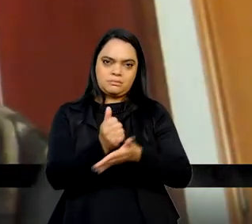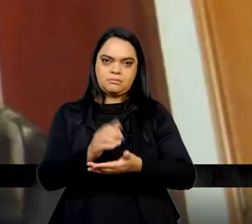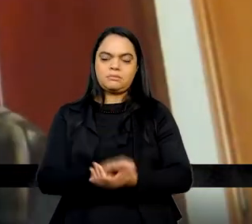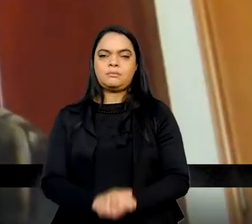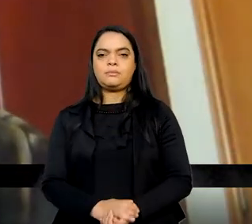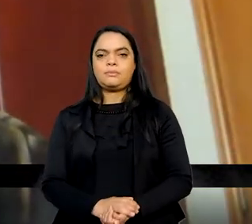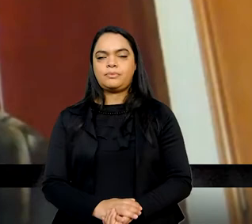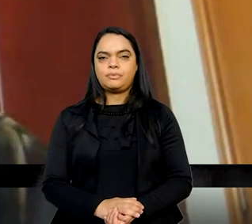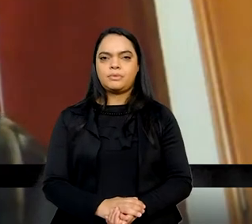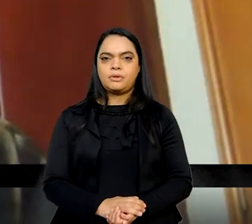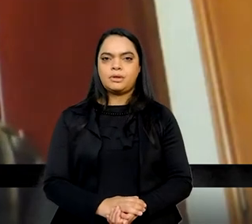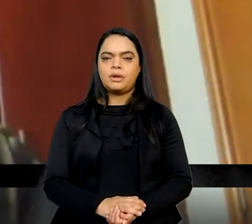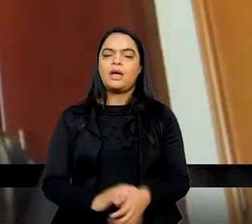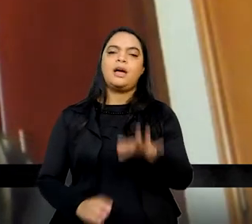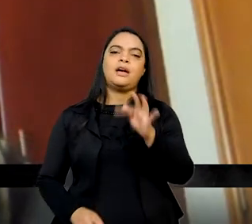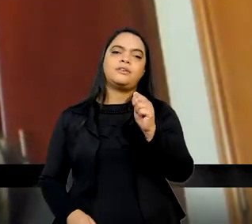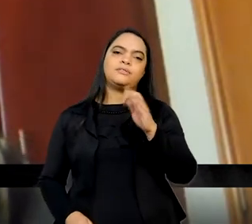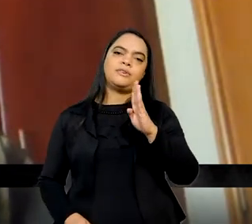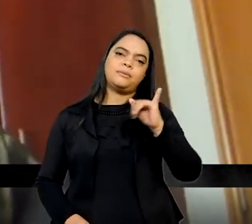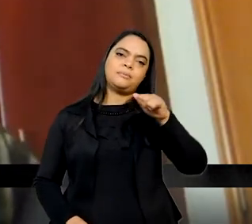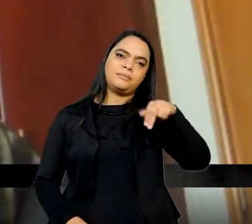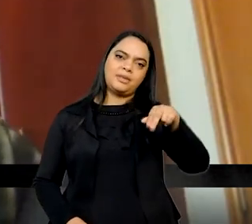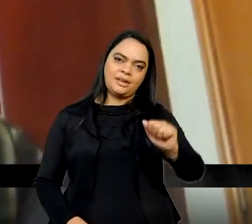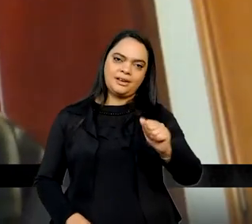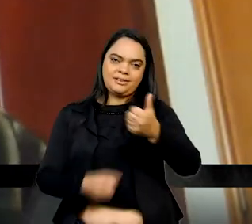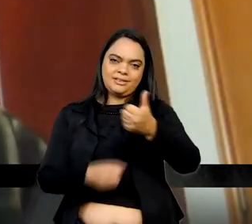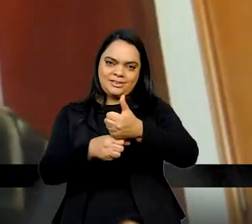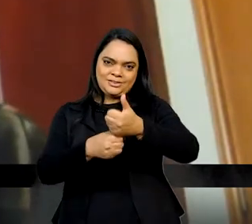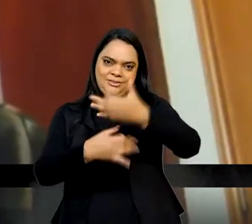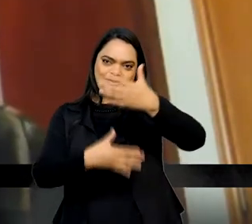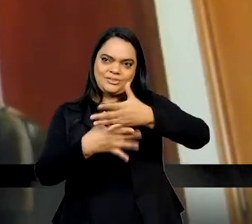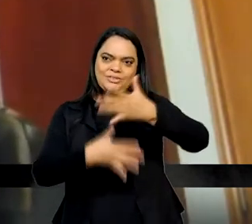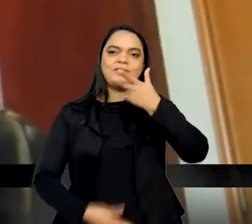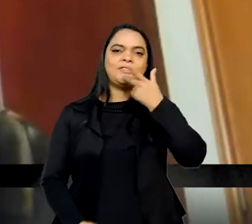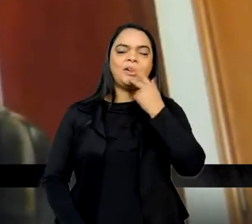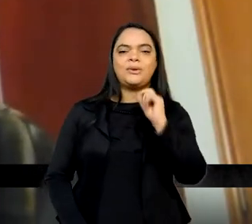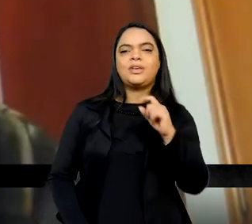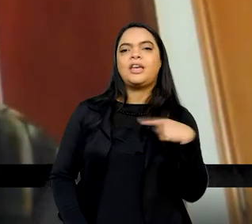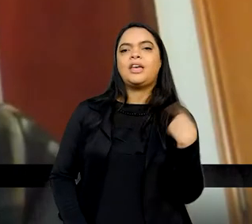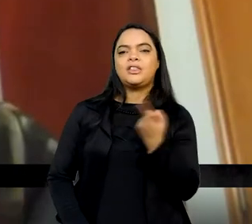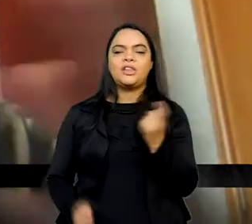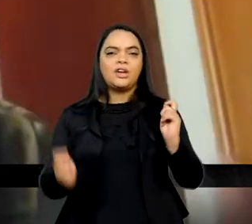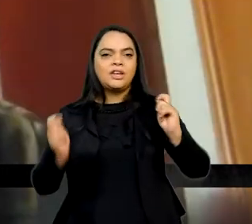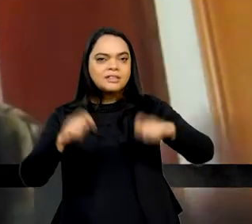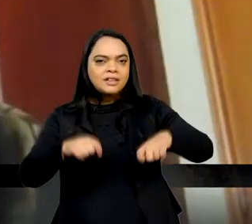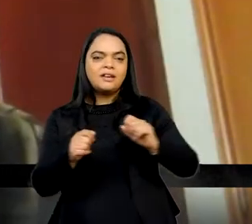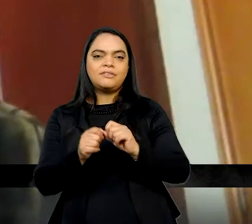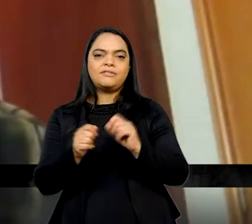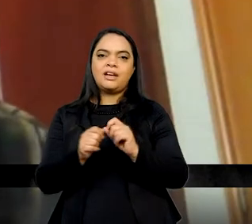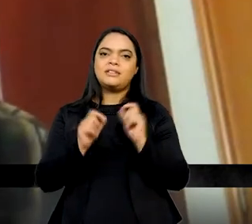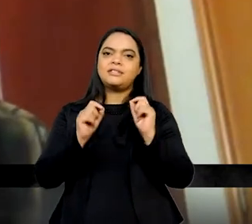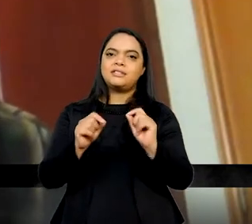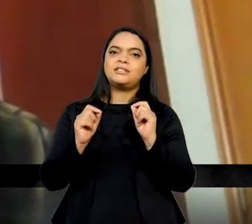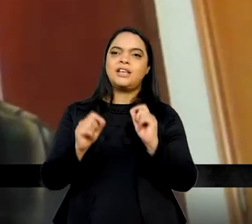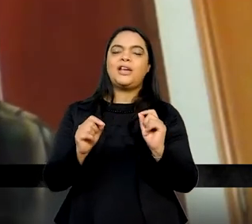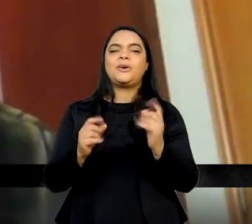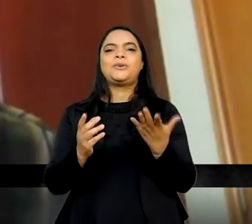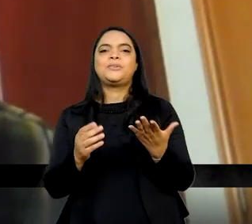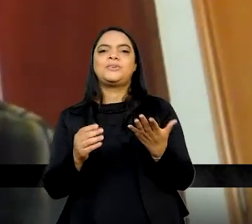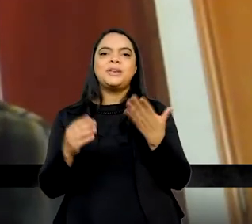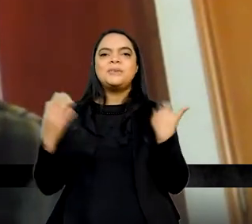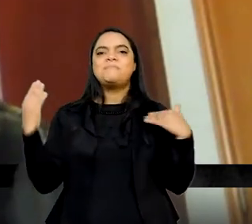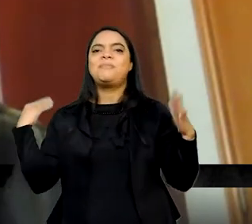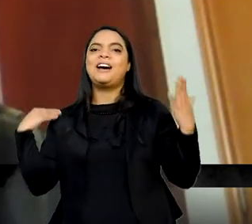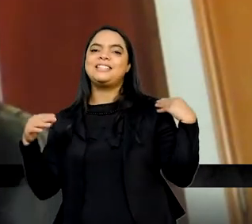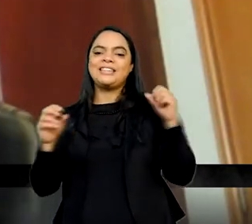da Fabiana Garcia Munhoz aqui no chat, poderíamos fazer um arruando virtual aí no portal, né?